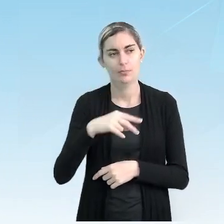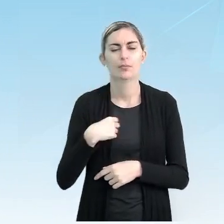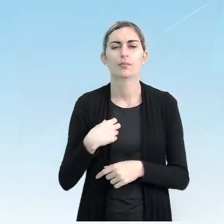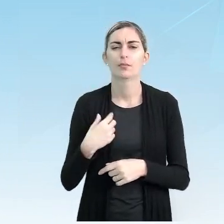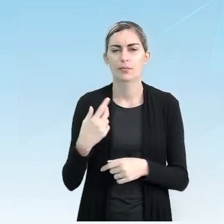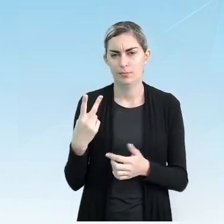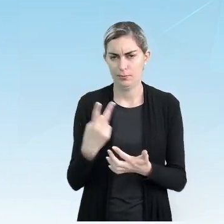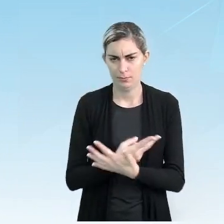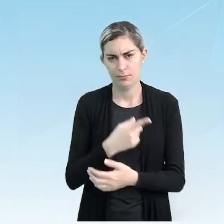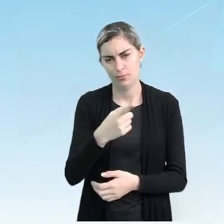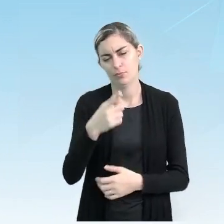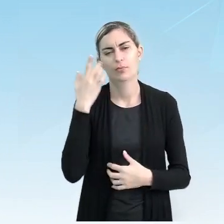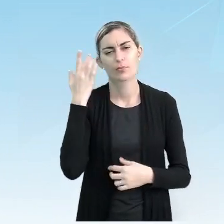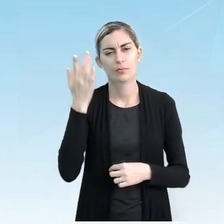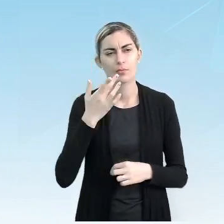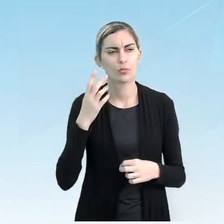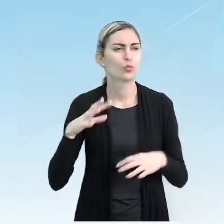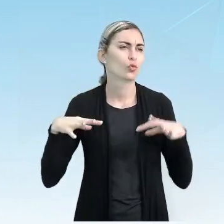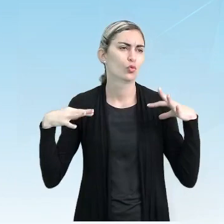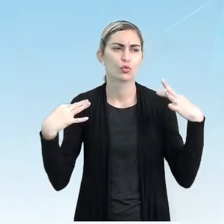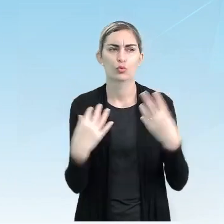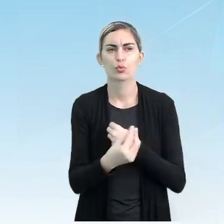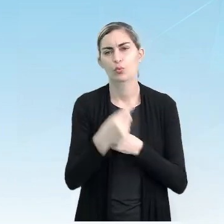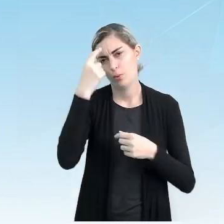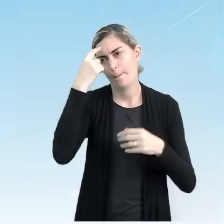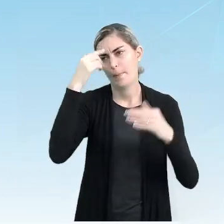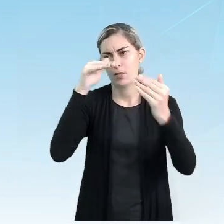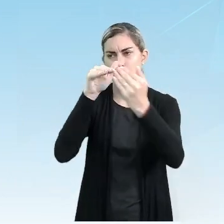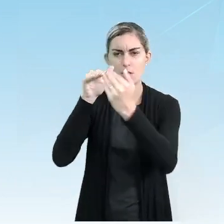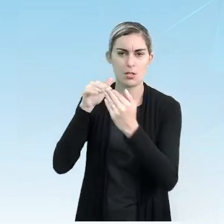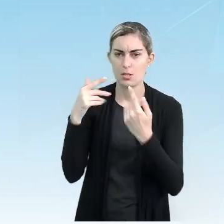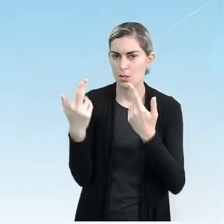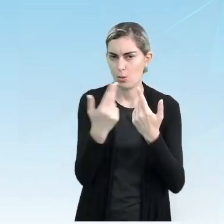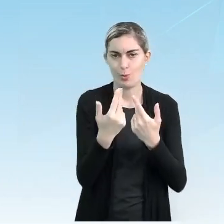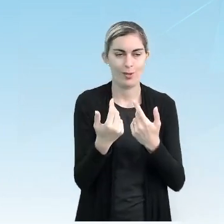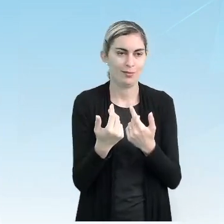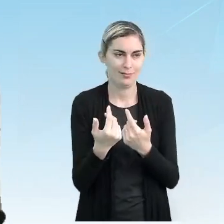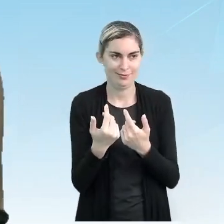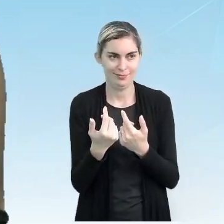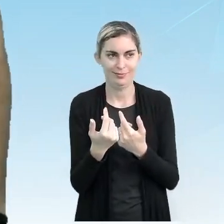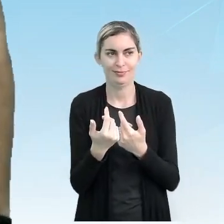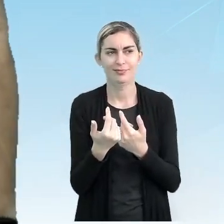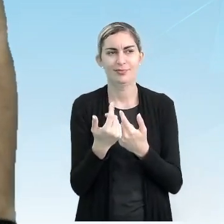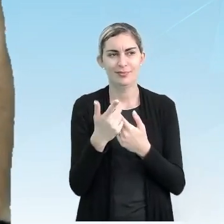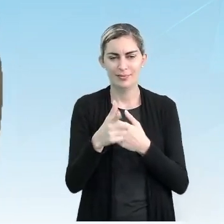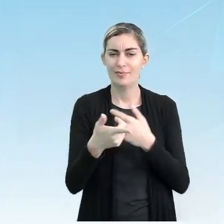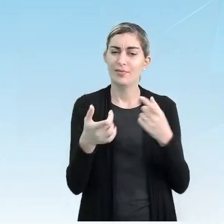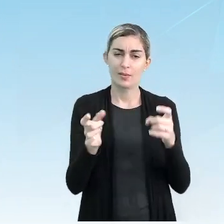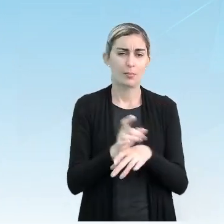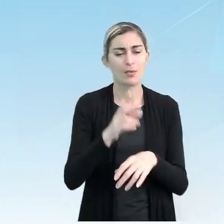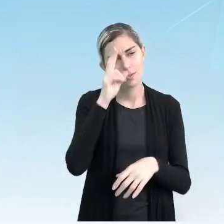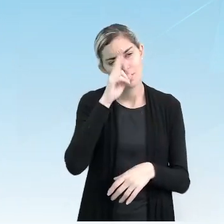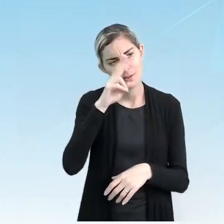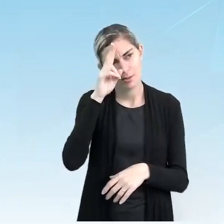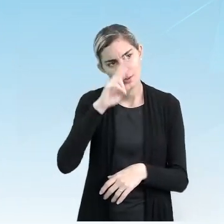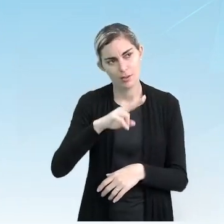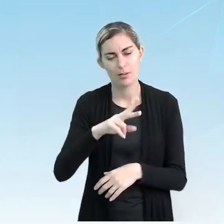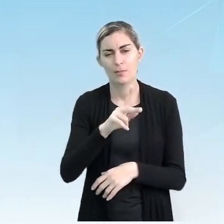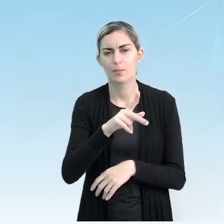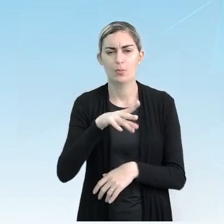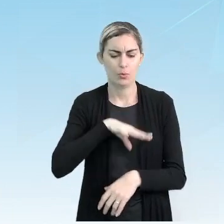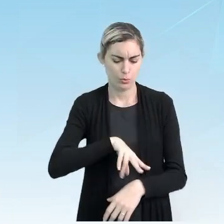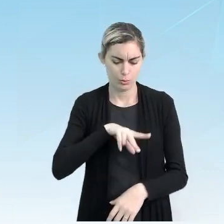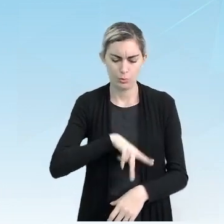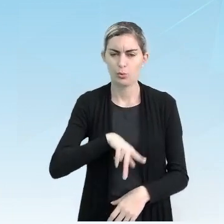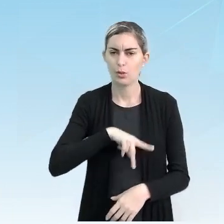senhor falou, que todos pensam iguais, certo? Então, pronto, me lembrei quando os portugueses